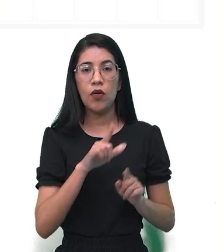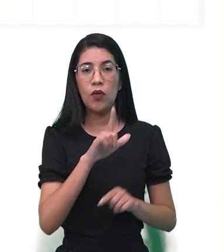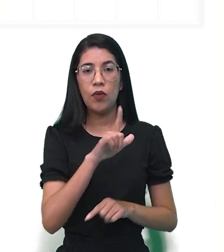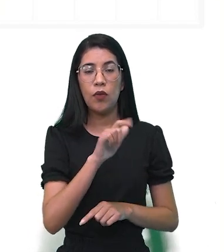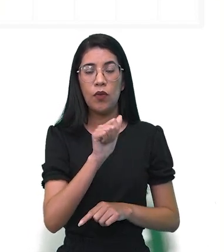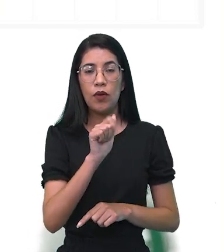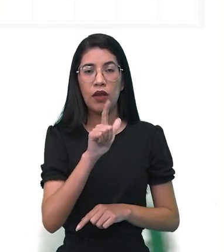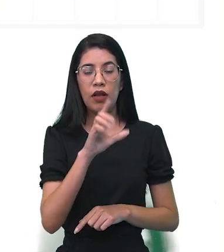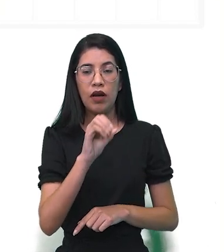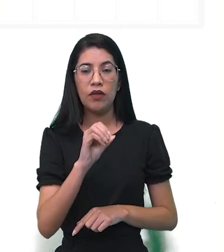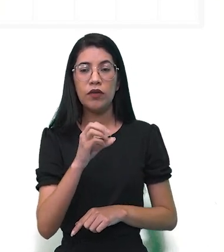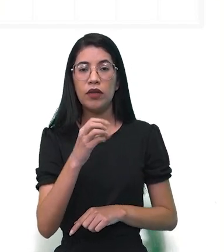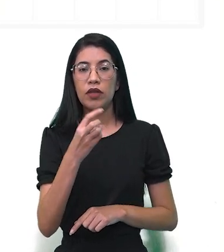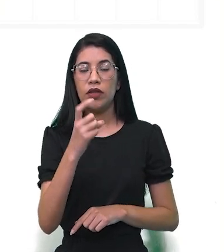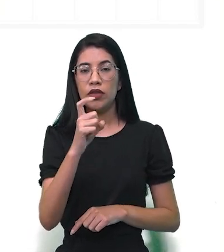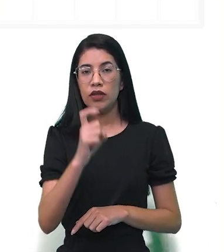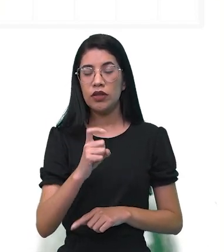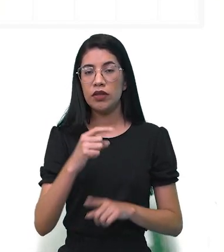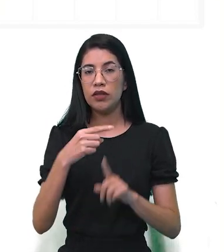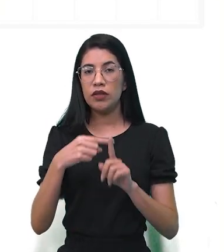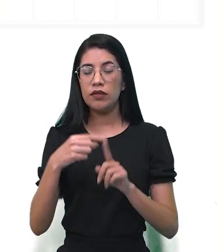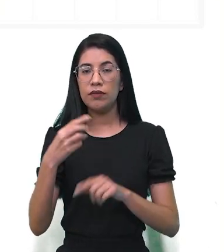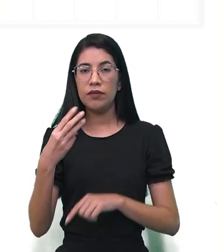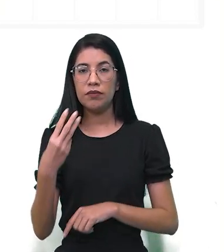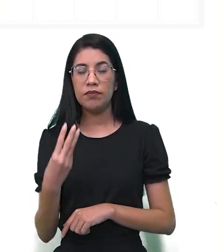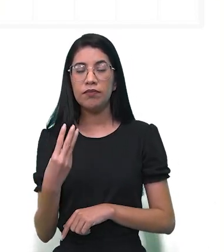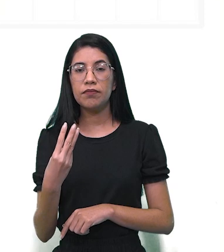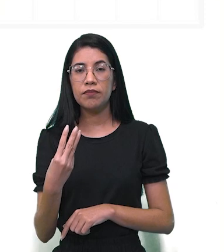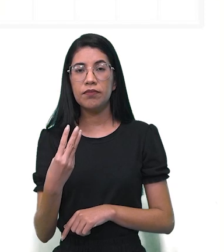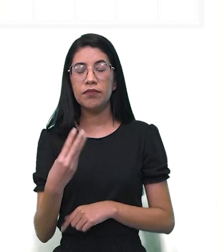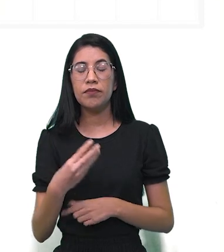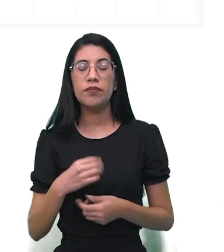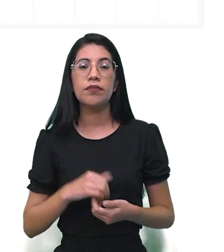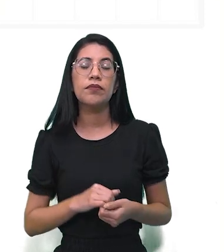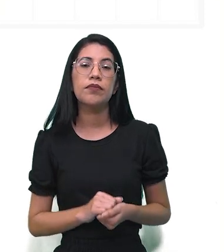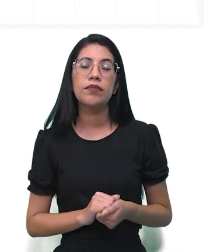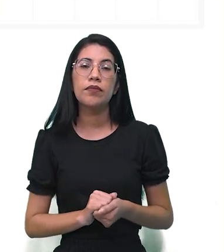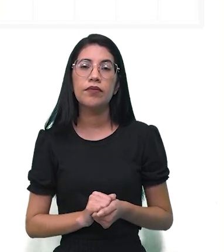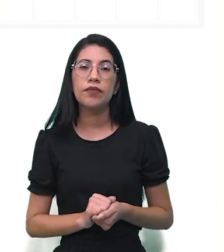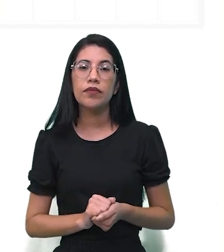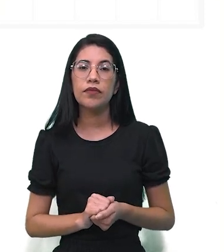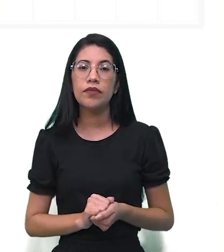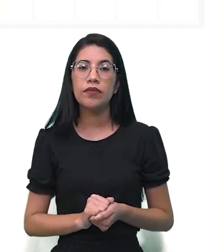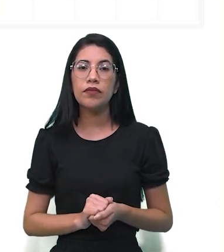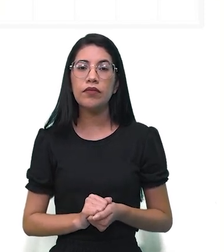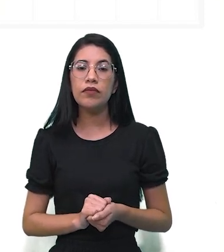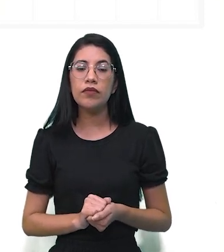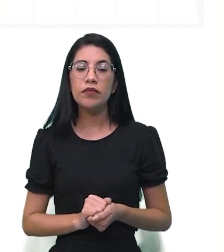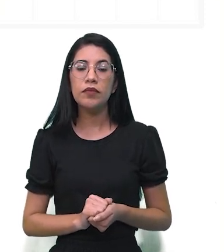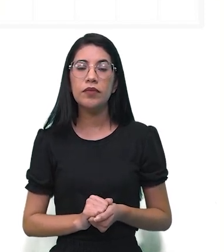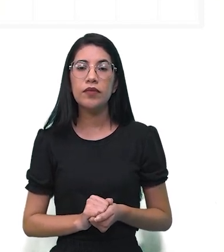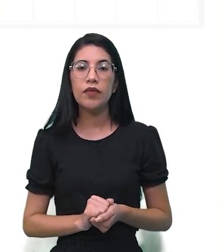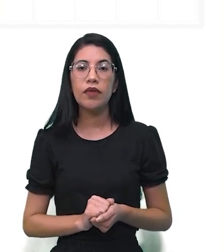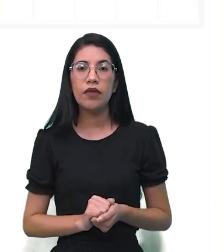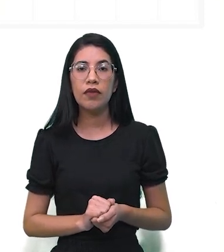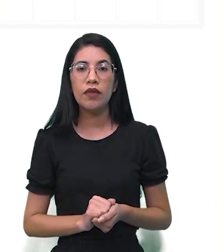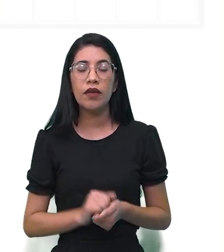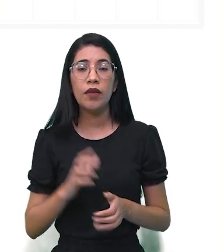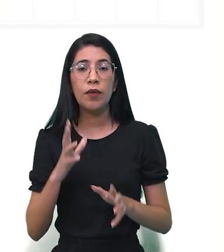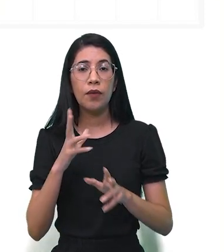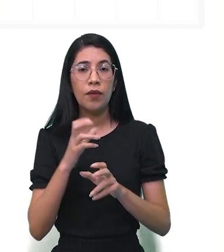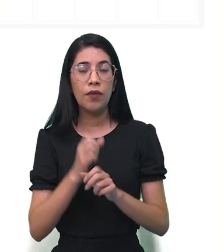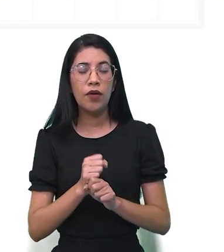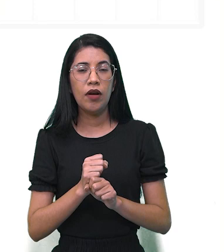Essa é a única informação que eu tenho. O lado do quadrado ele vale x mais 3. Quanto que